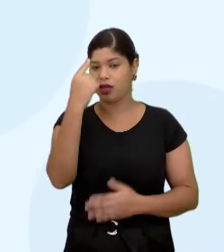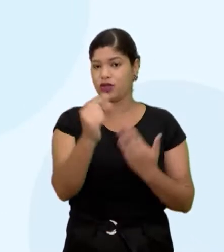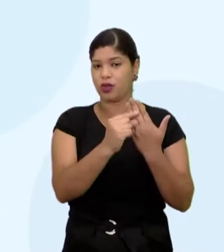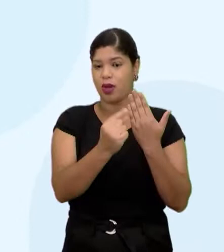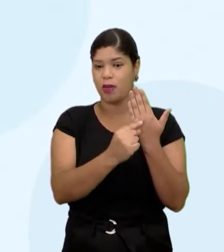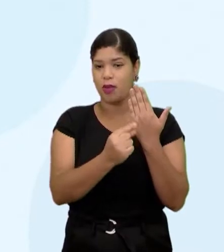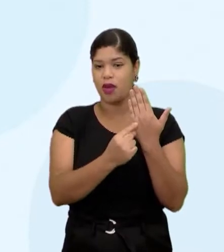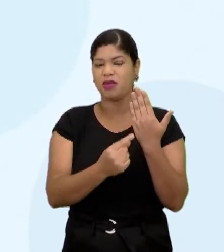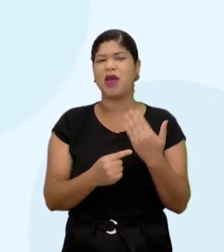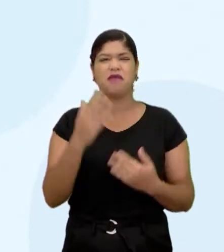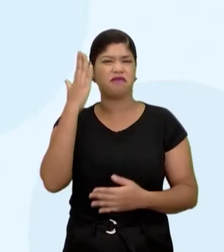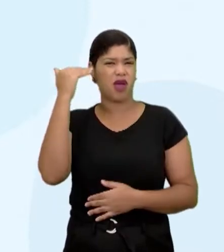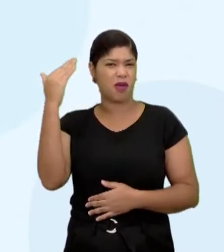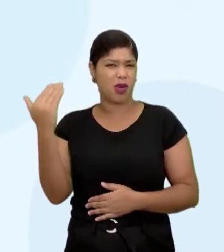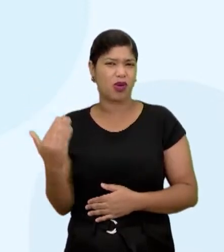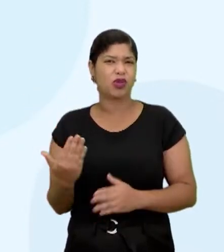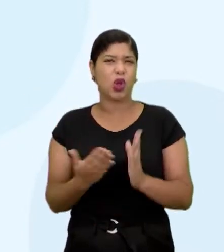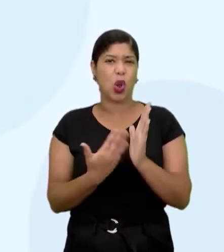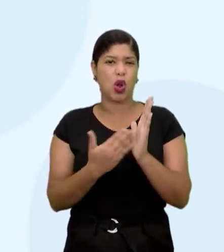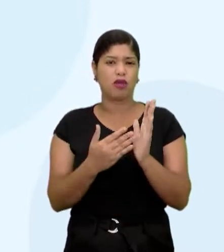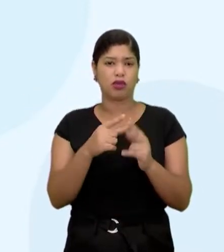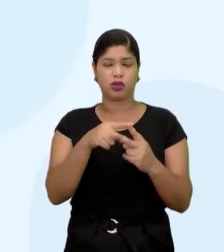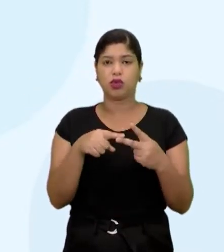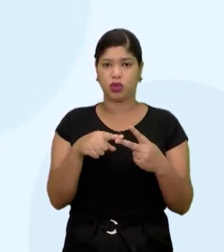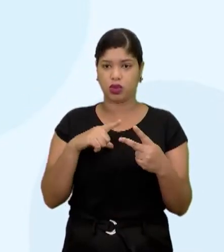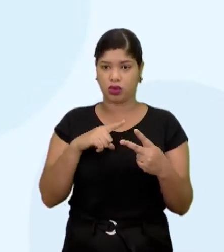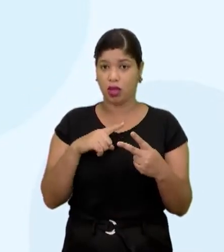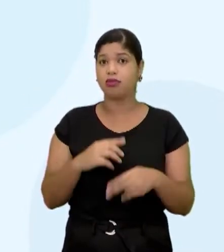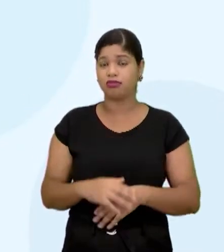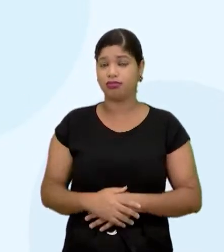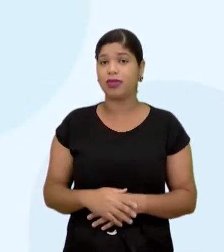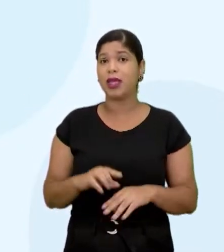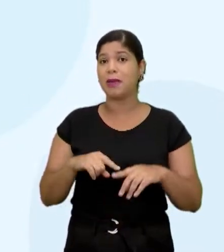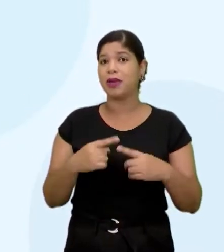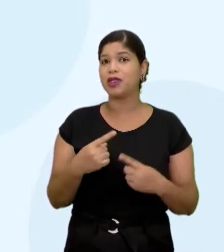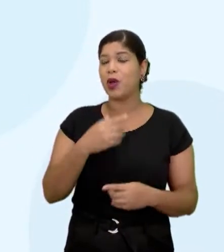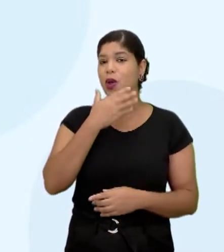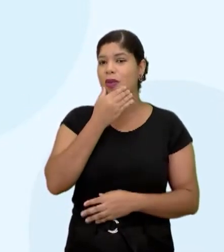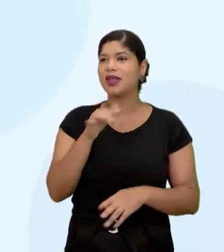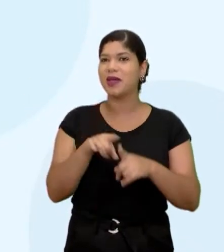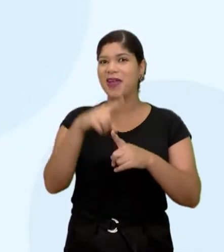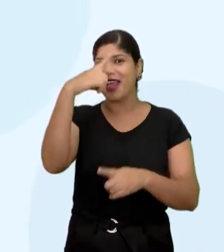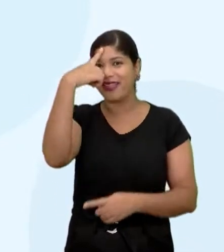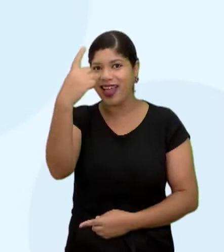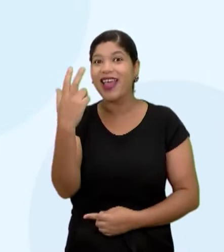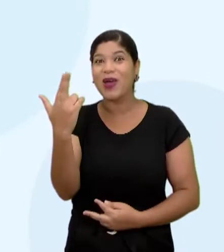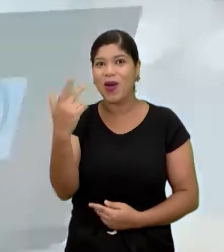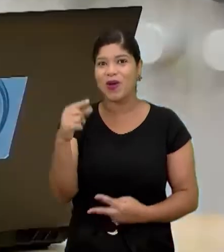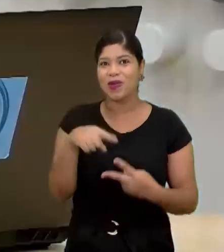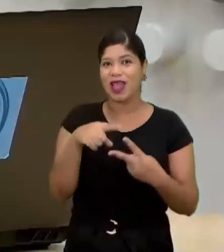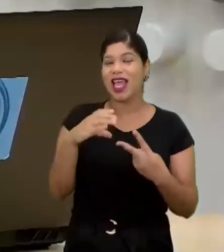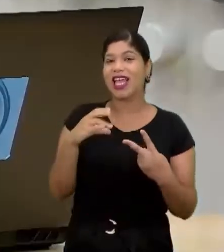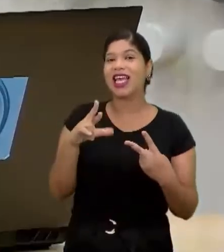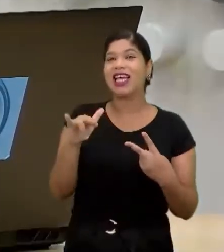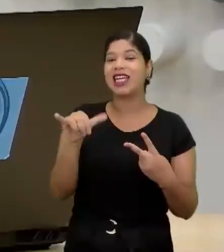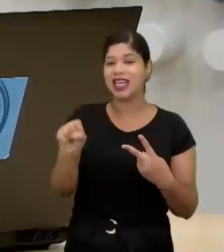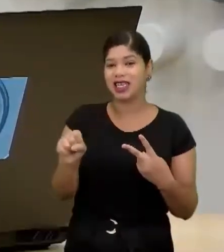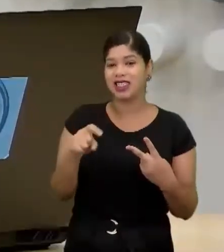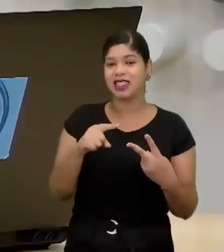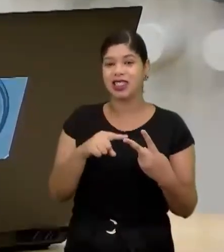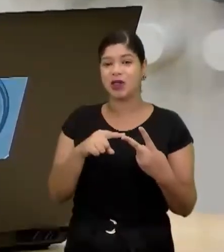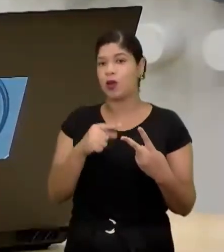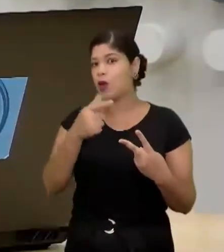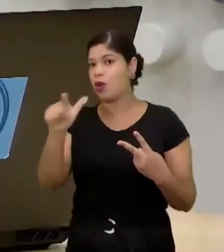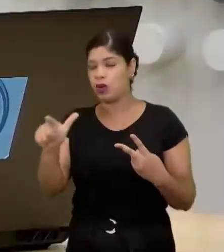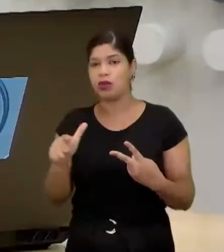desobediência civil e o autor deu ordem Ele também era um cara que optou por se retirar ele optou por ir viver